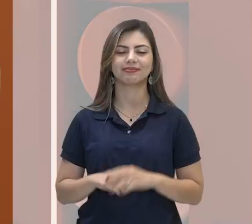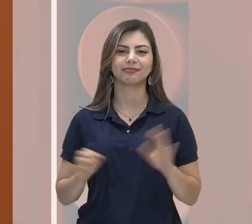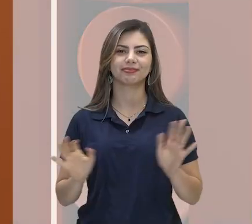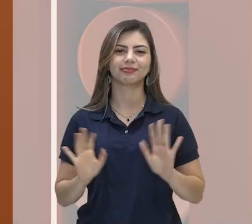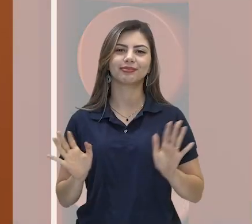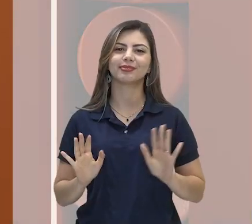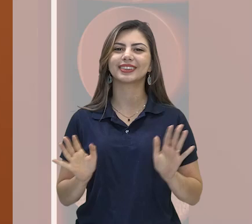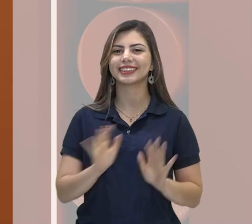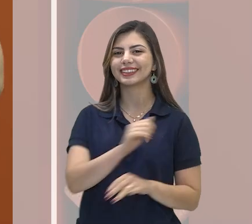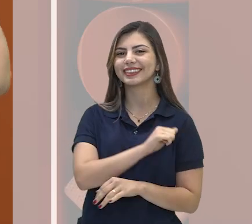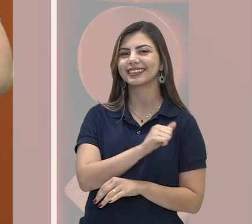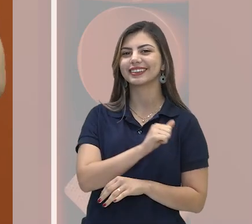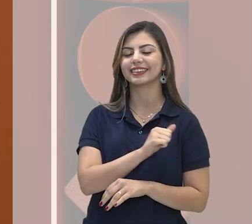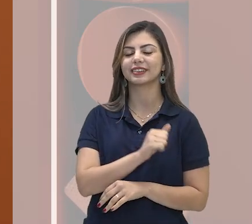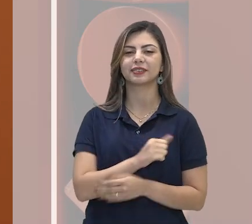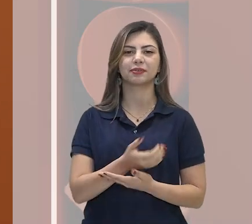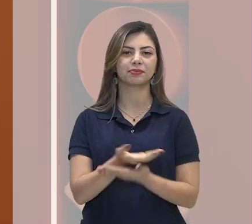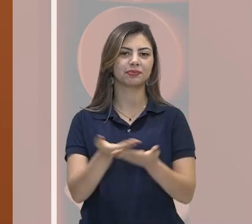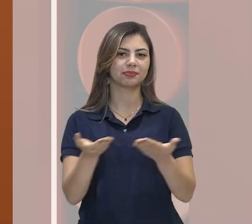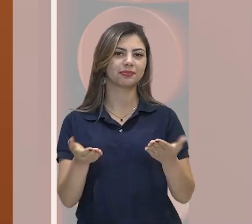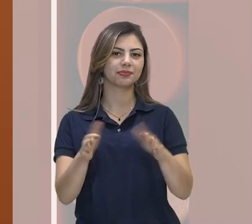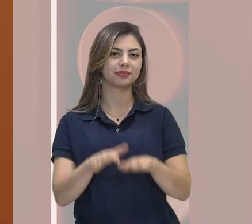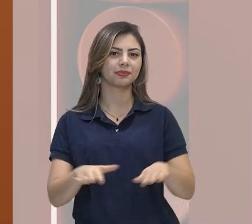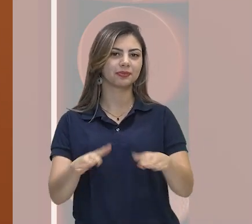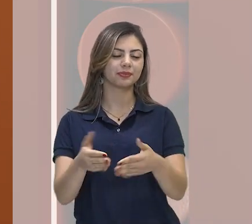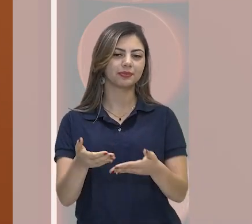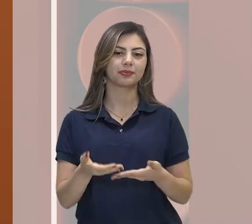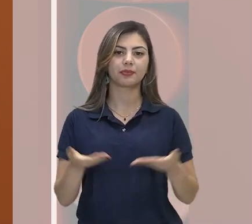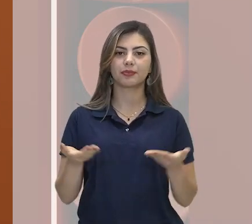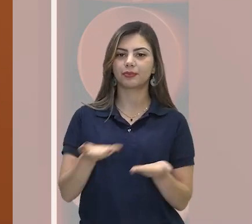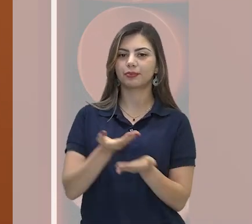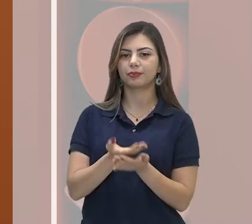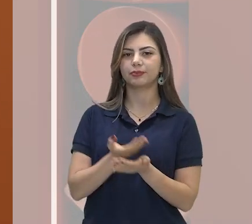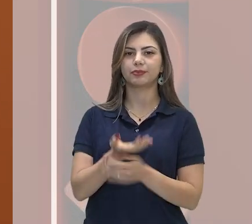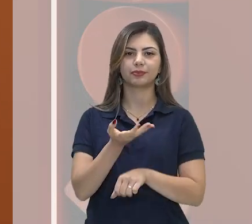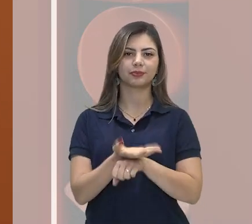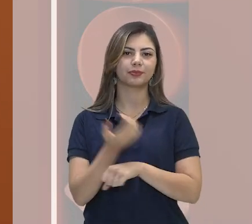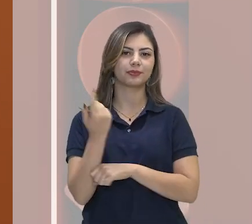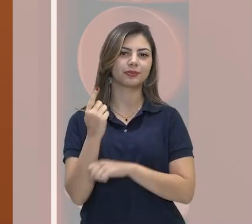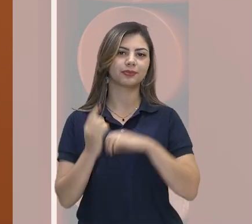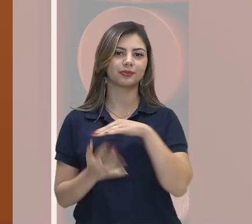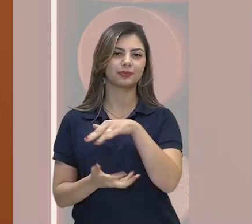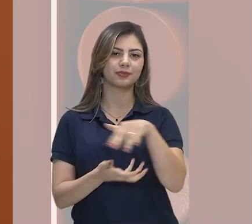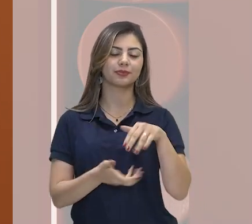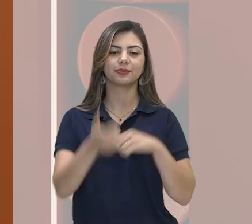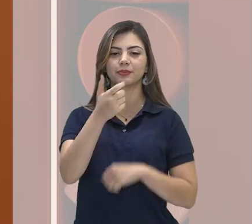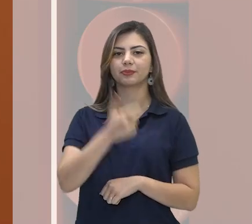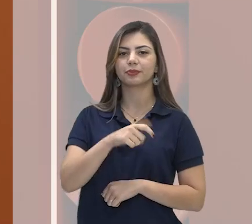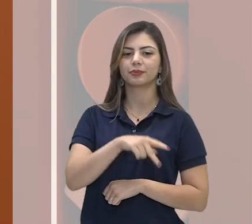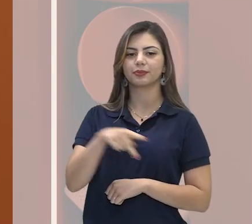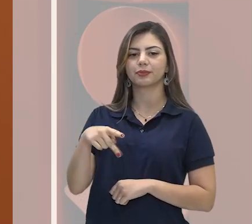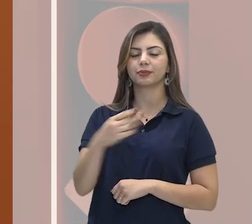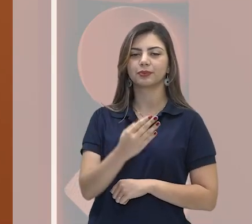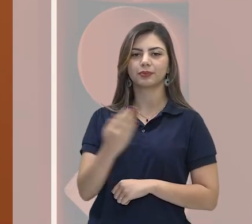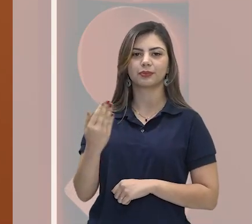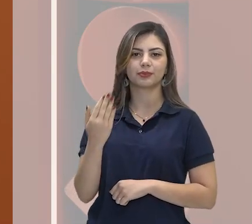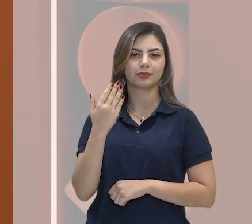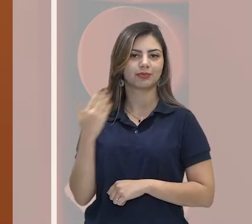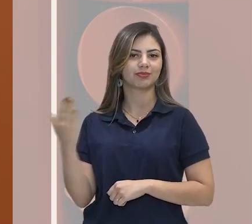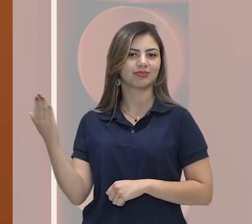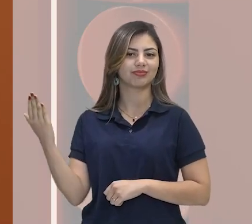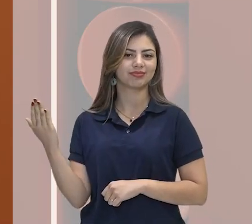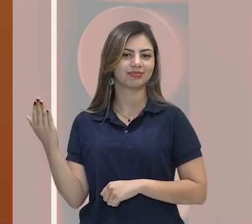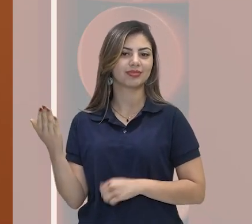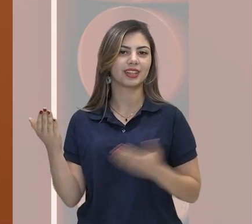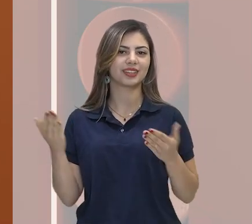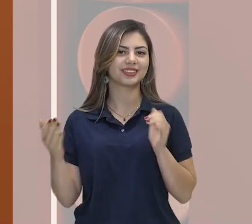Olá, queridos alunos e professores! Estamos iniciando mais uma aula de Geografia. Eu sou a professora Juliana e estarei